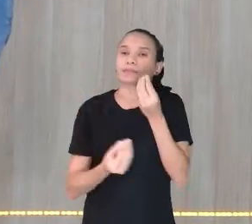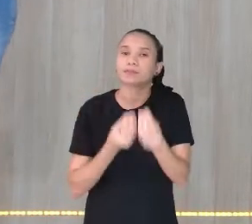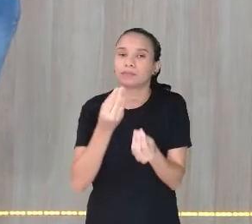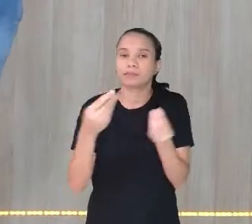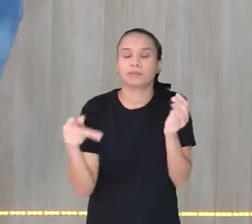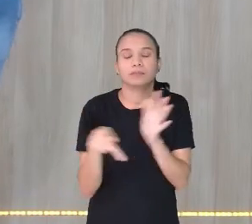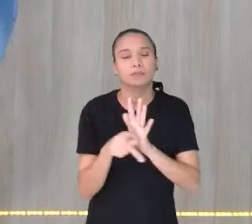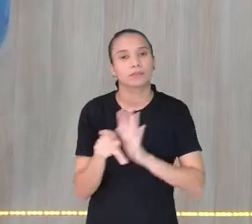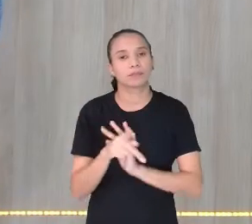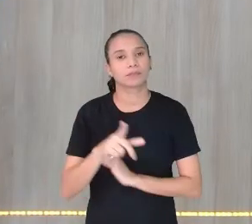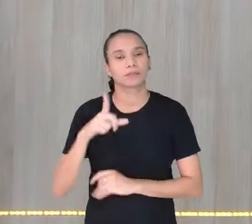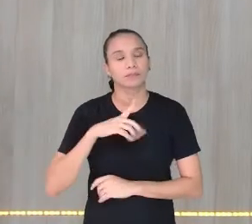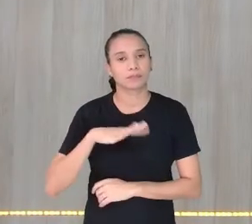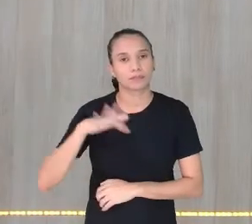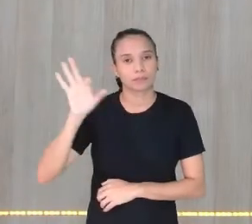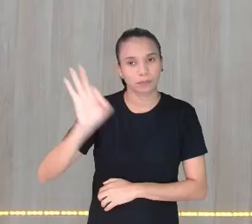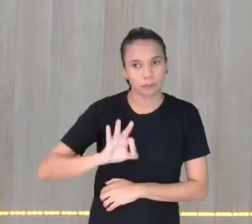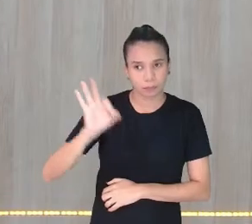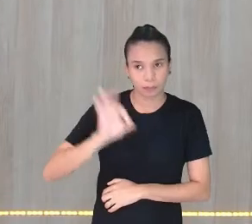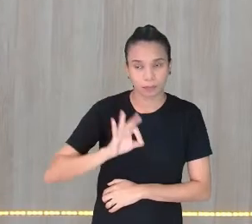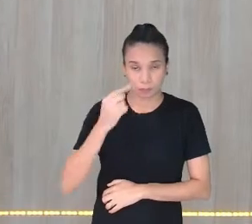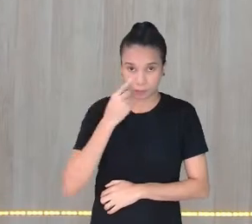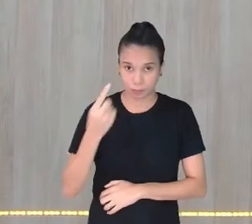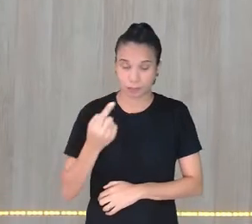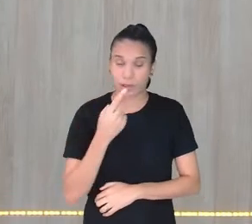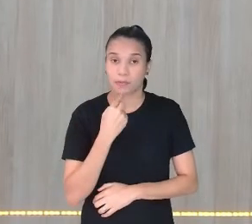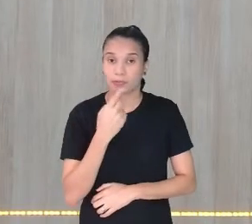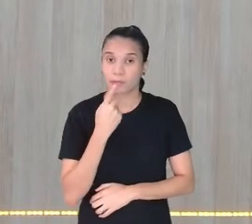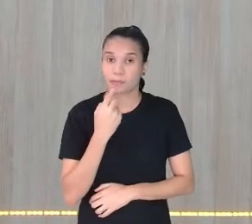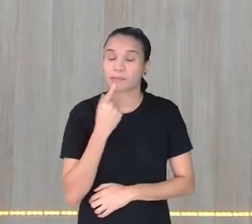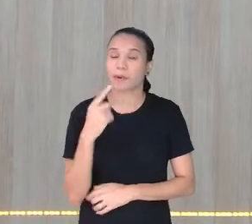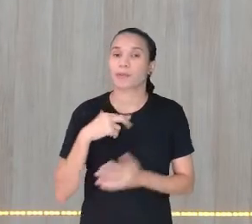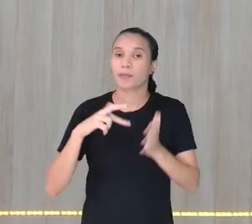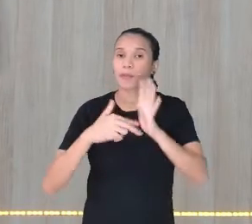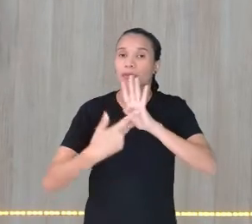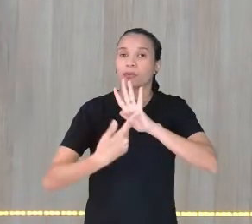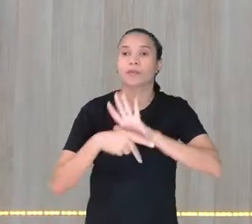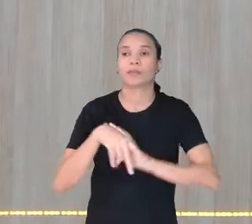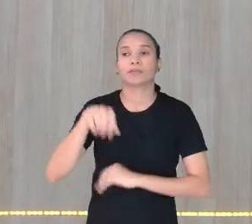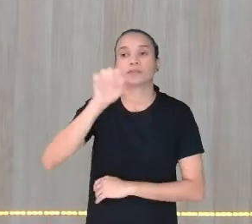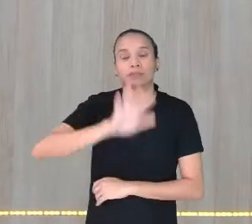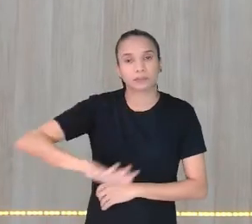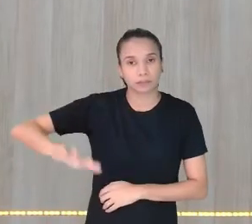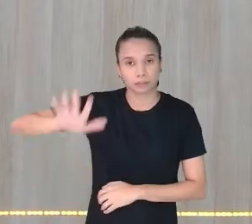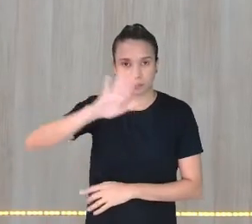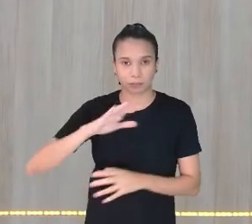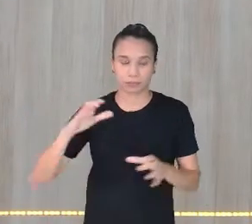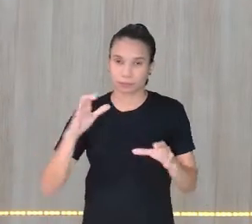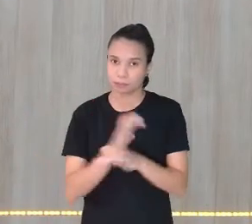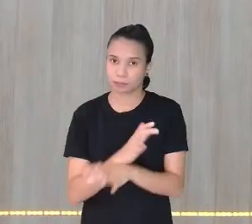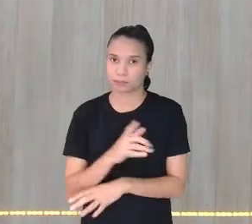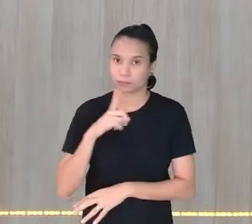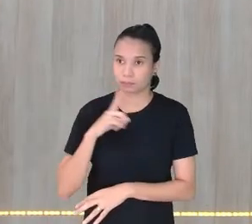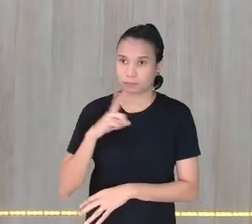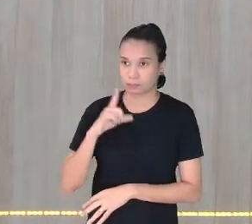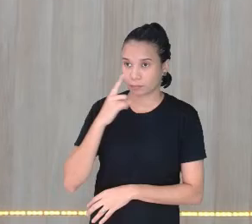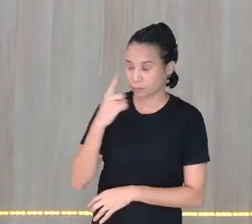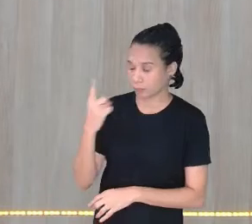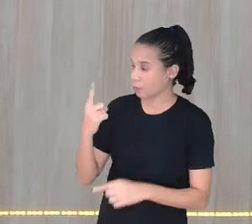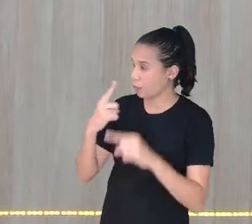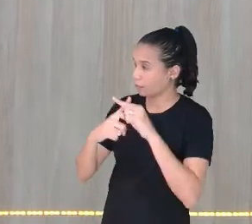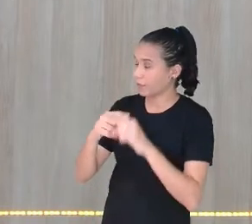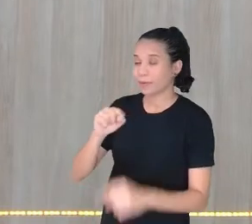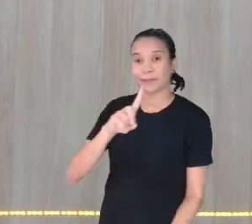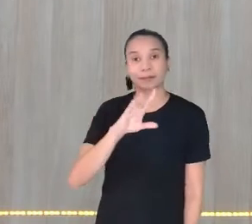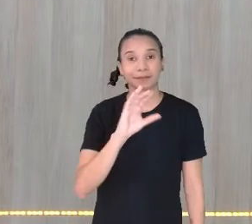a porcentagem que essa partezinha vermelha representa do retângulo todinho. Então, só multiplicar por